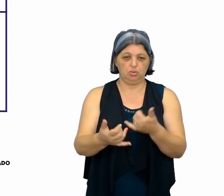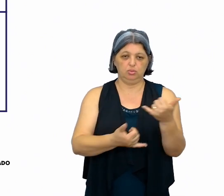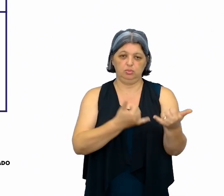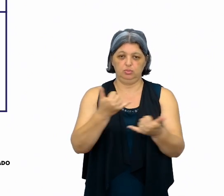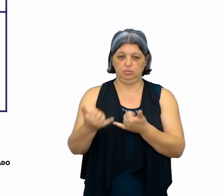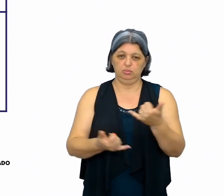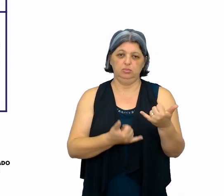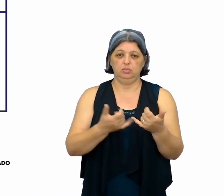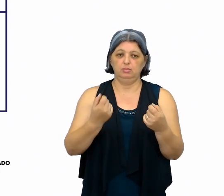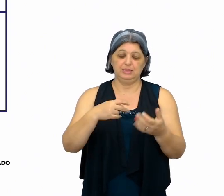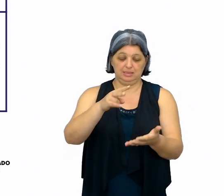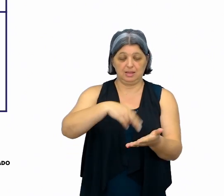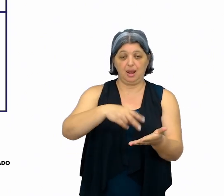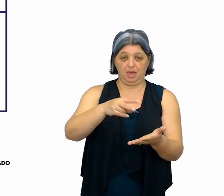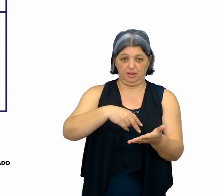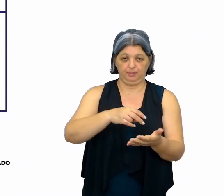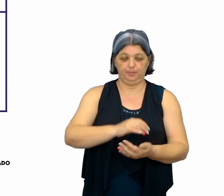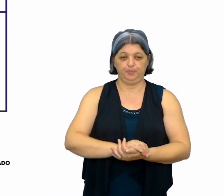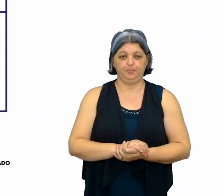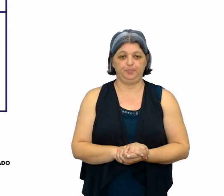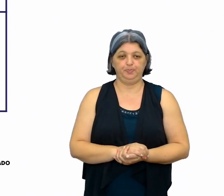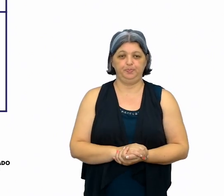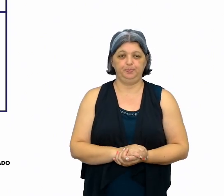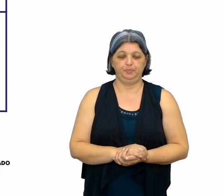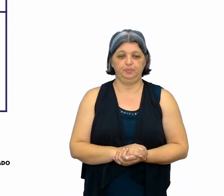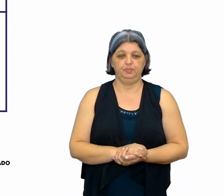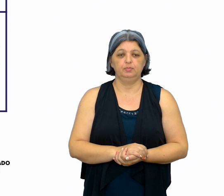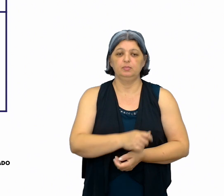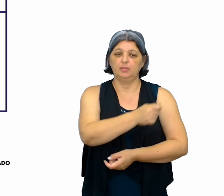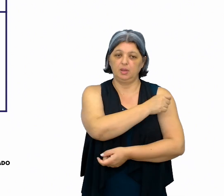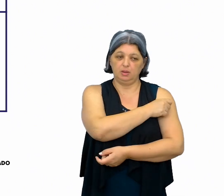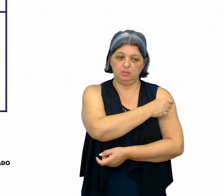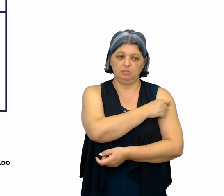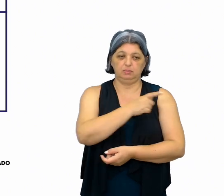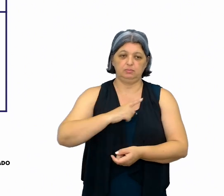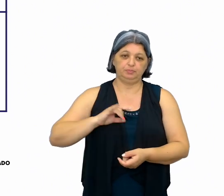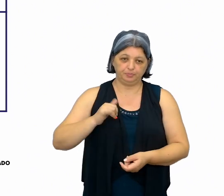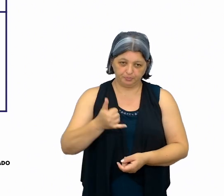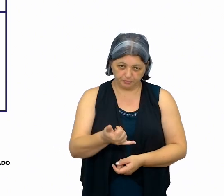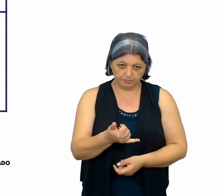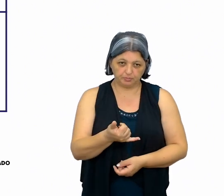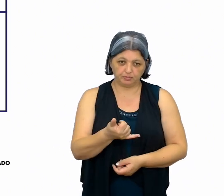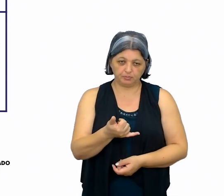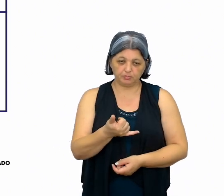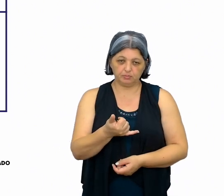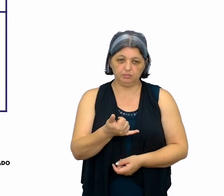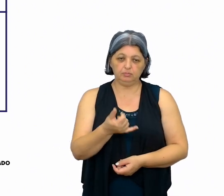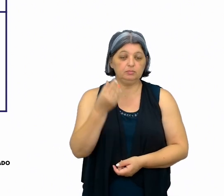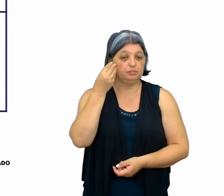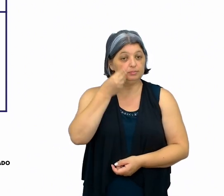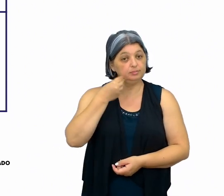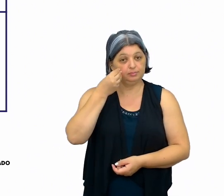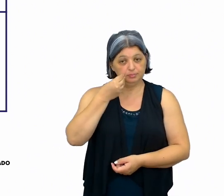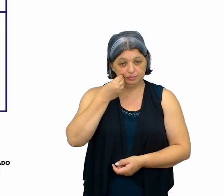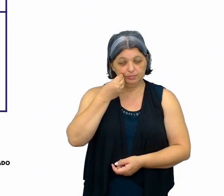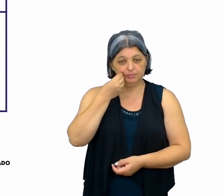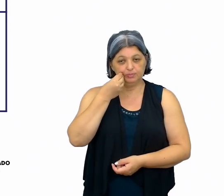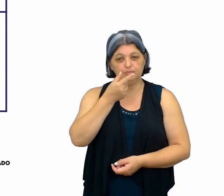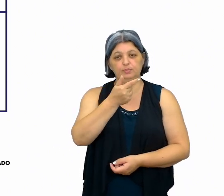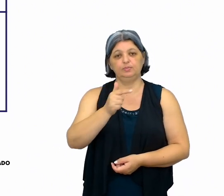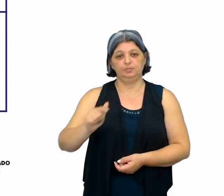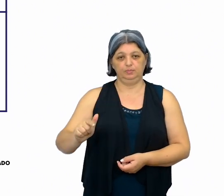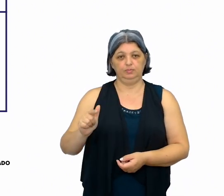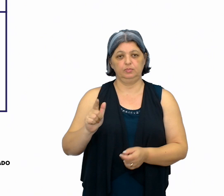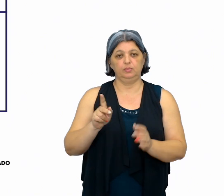ser lidas. Ou seja, os estudantes terão a oportunidade de experimentar, mais uma vez